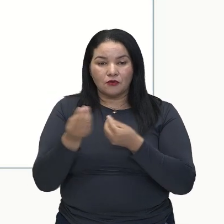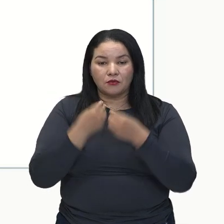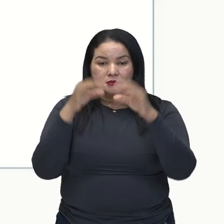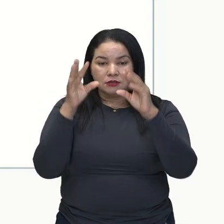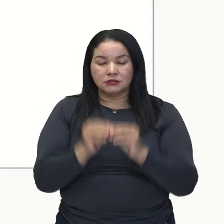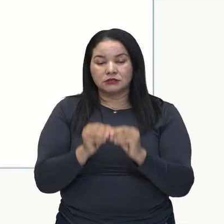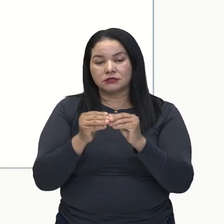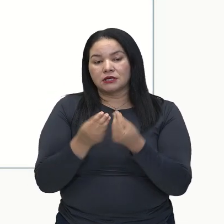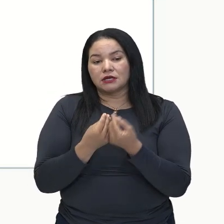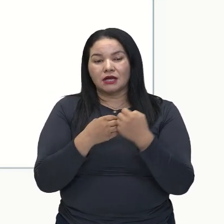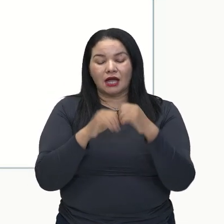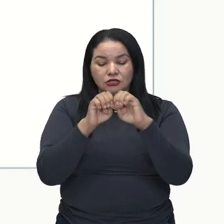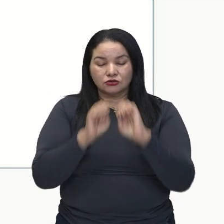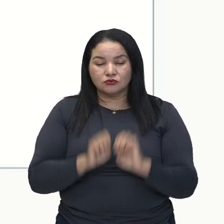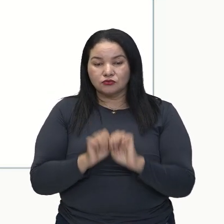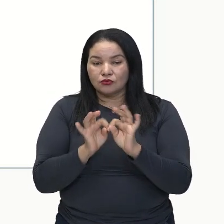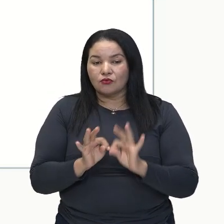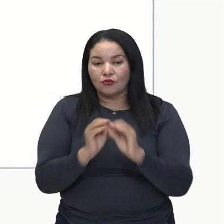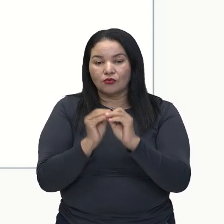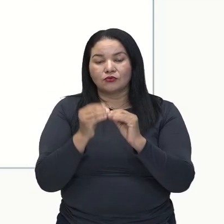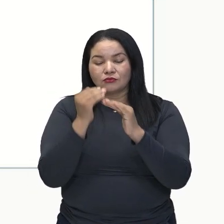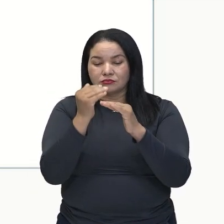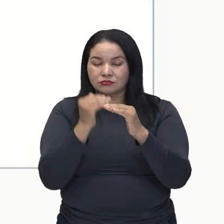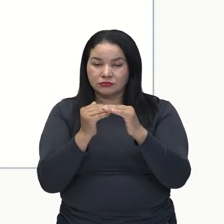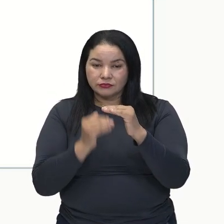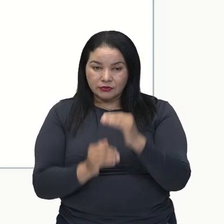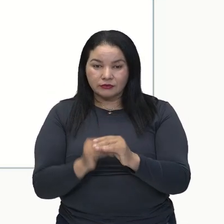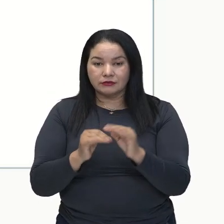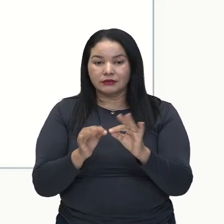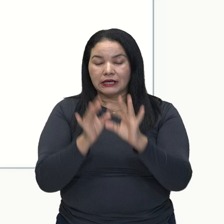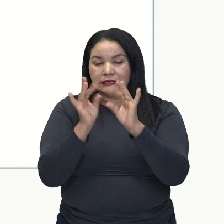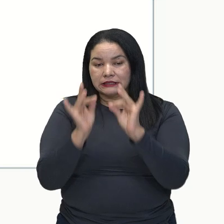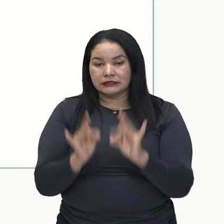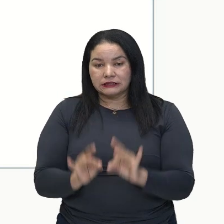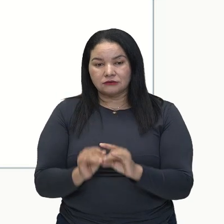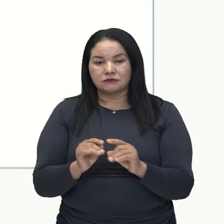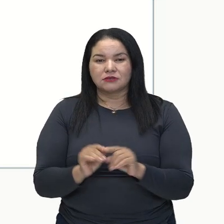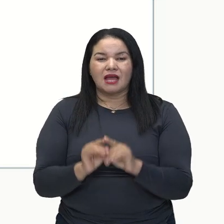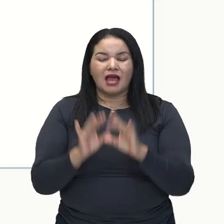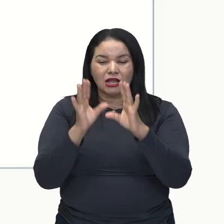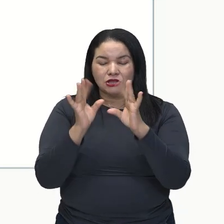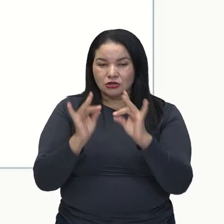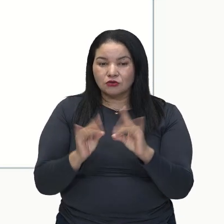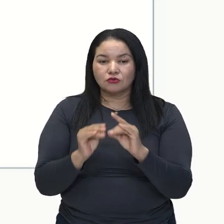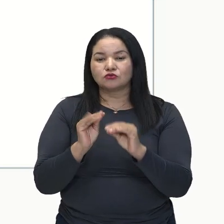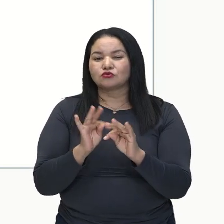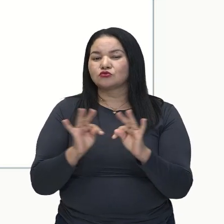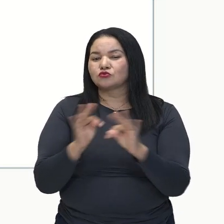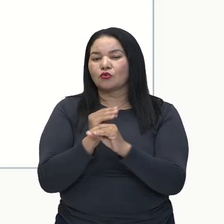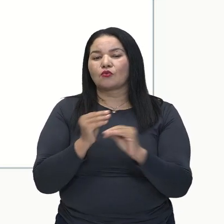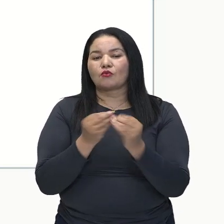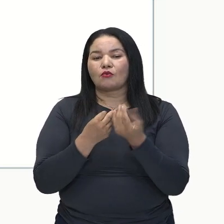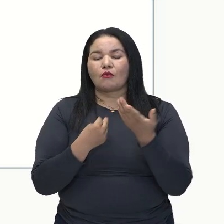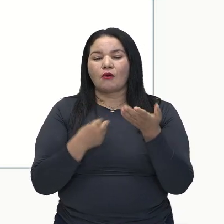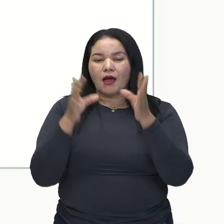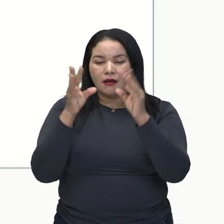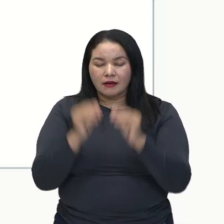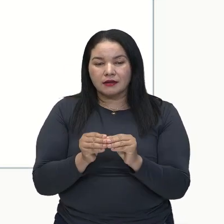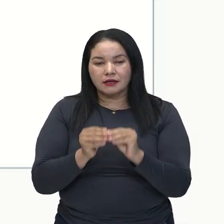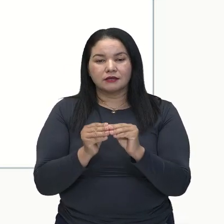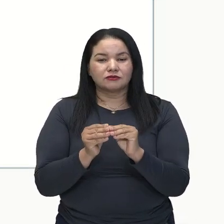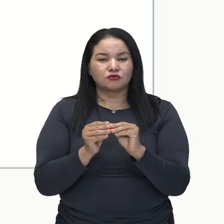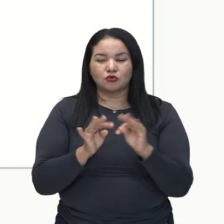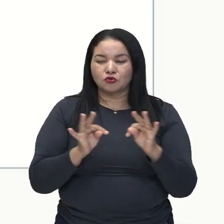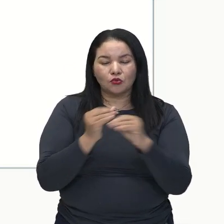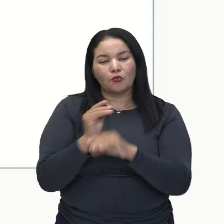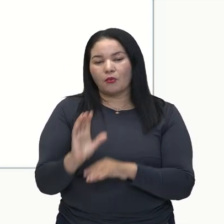se estrutura. Eu não posso falar na minha resenha sobre tudo o que acontece em Cinzas do Norte. Não é verdade? Então, eu tenho que trazer